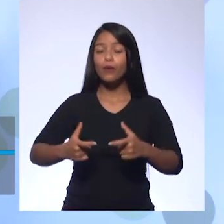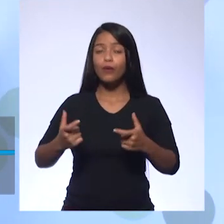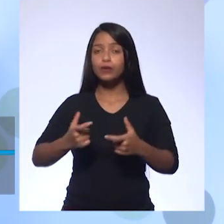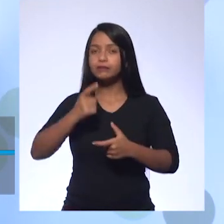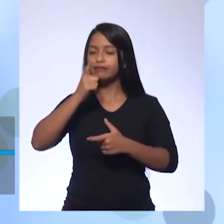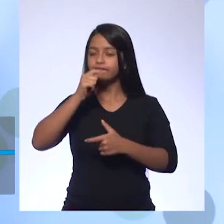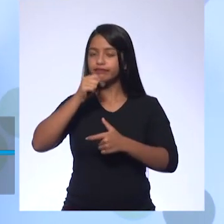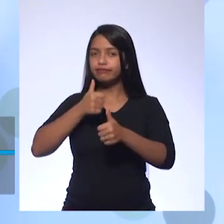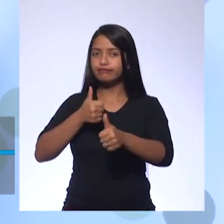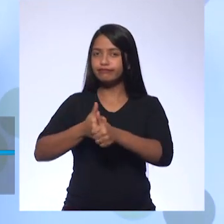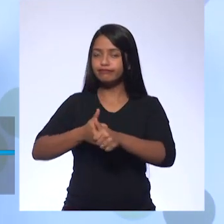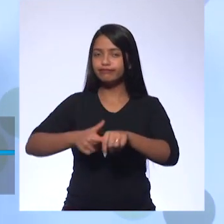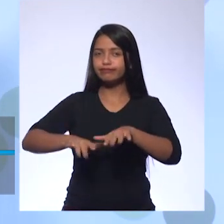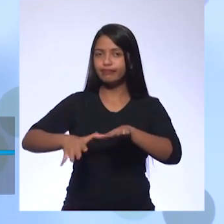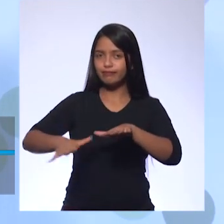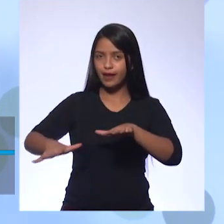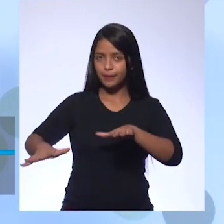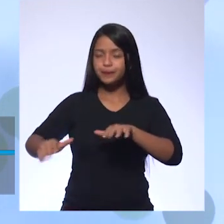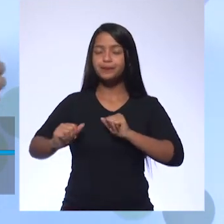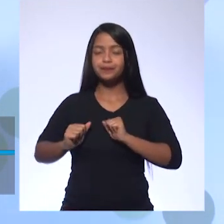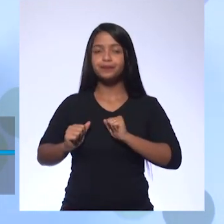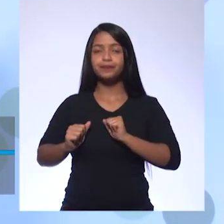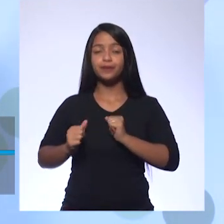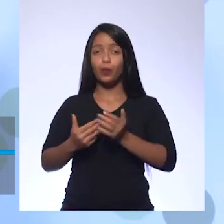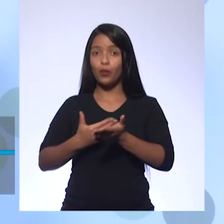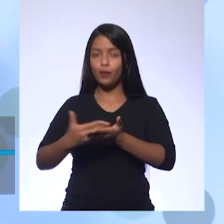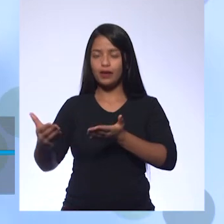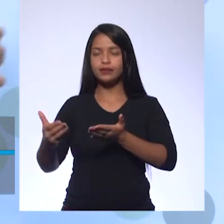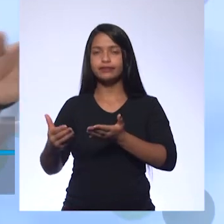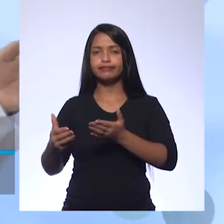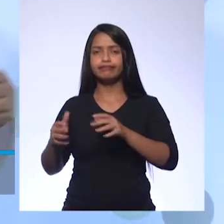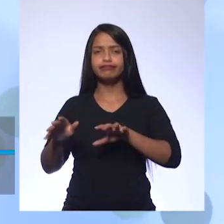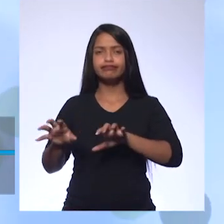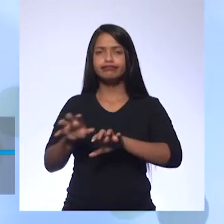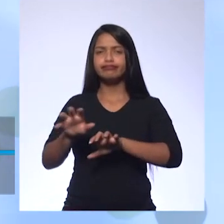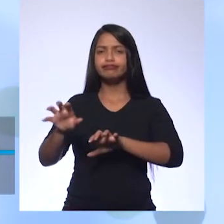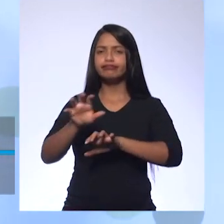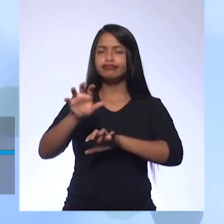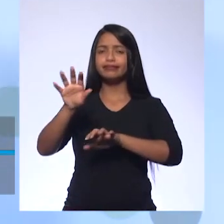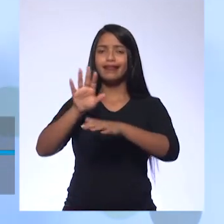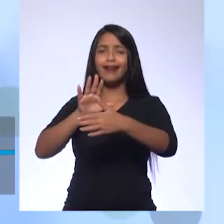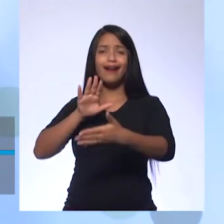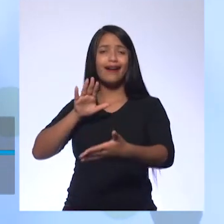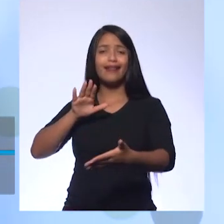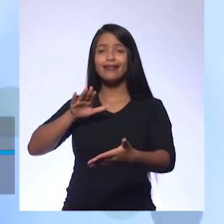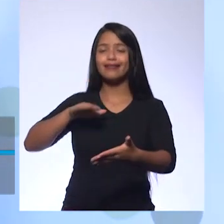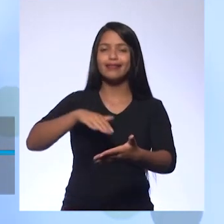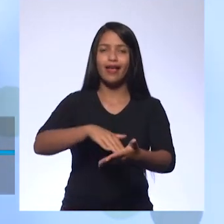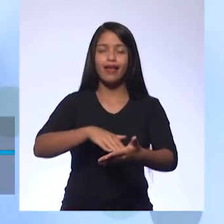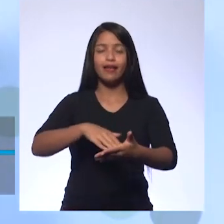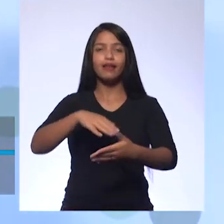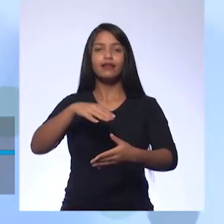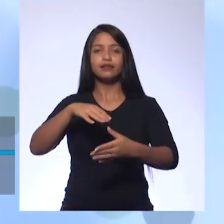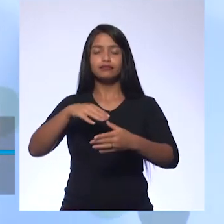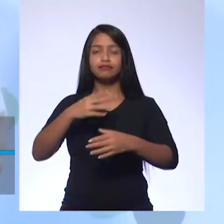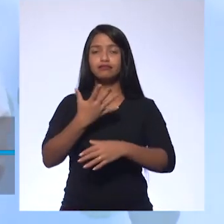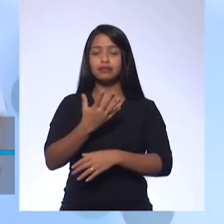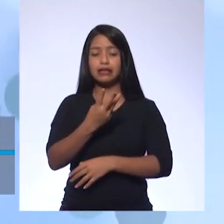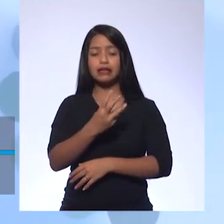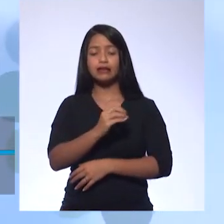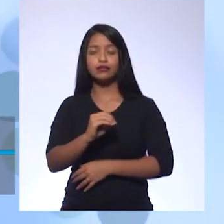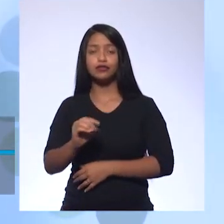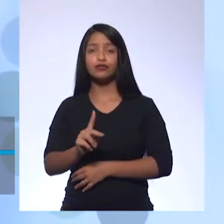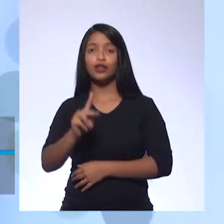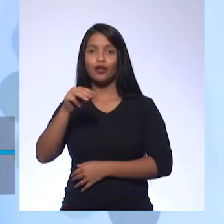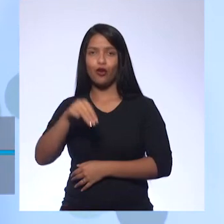Mata Atlântica, e vai se estender até, em alguns casos, 300 quilômetros para dentro do continente, né? Então, a gente pode pegar